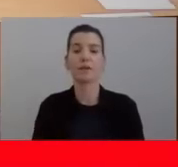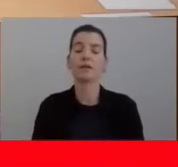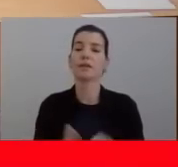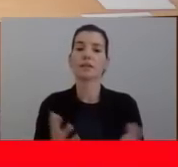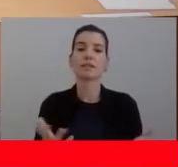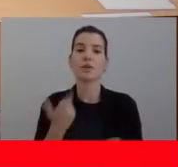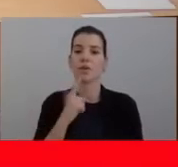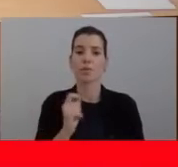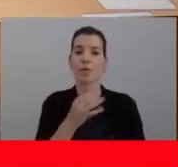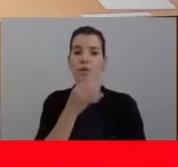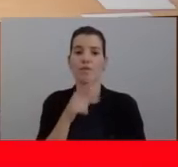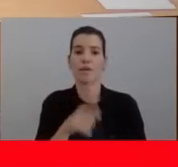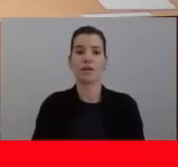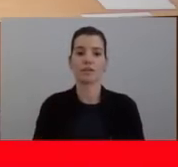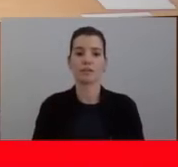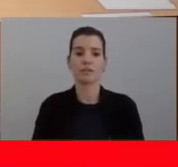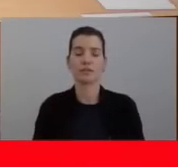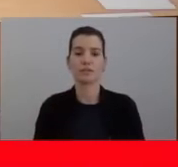falar